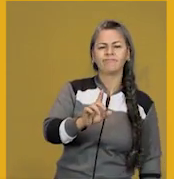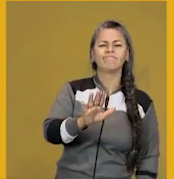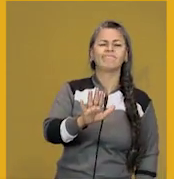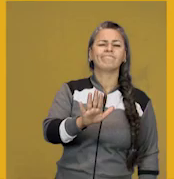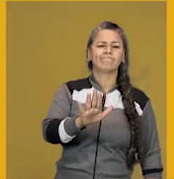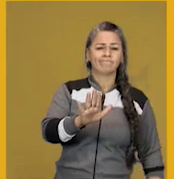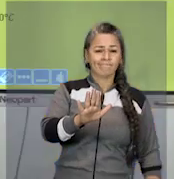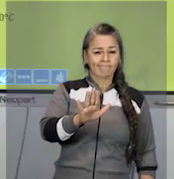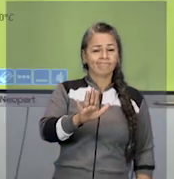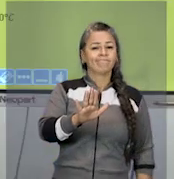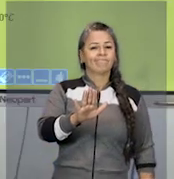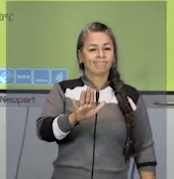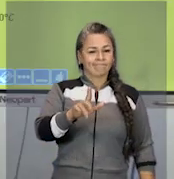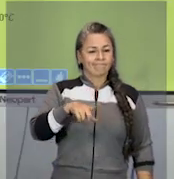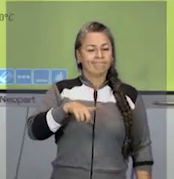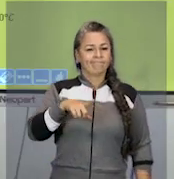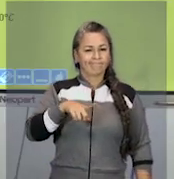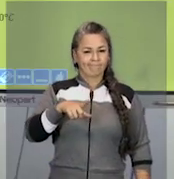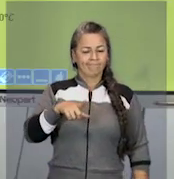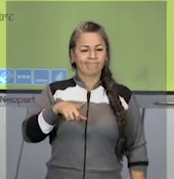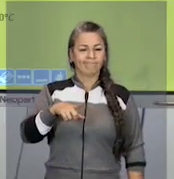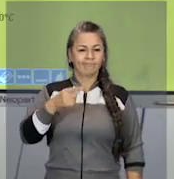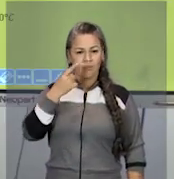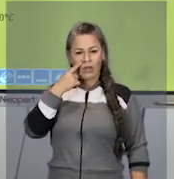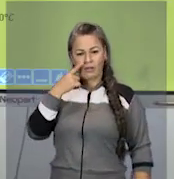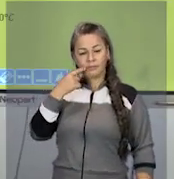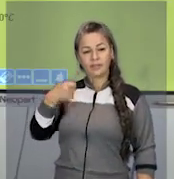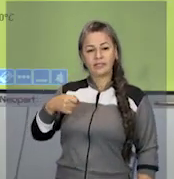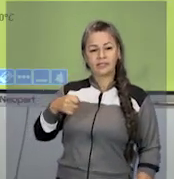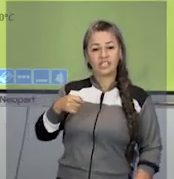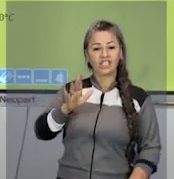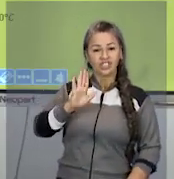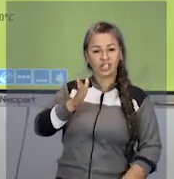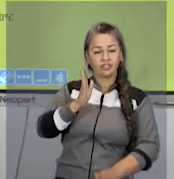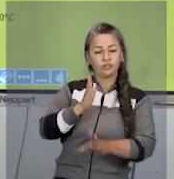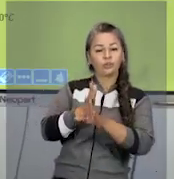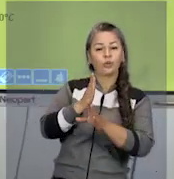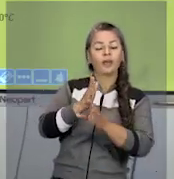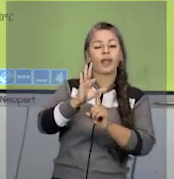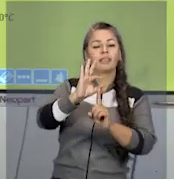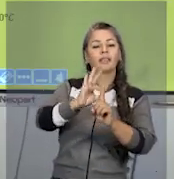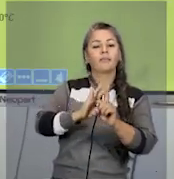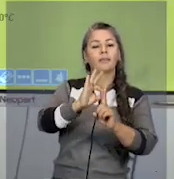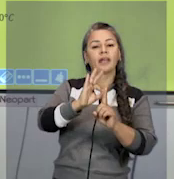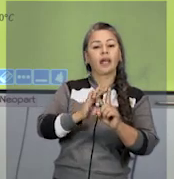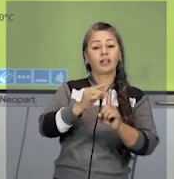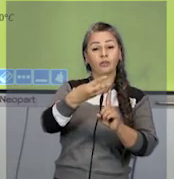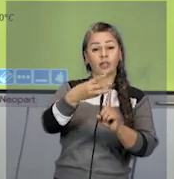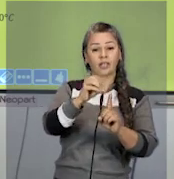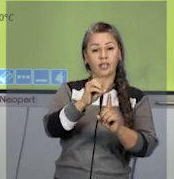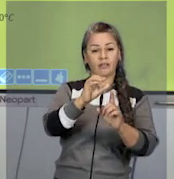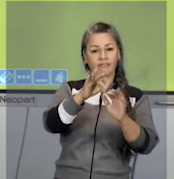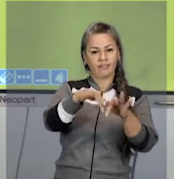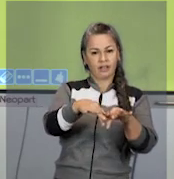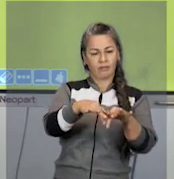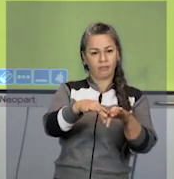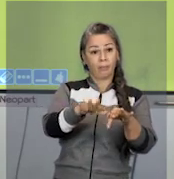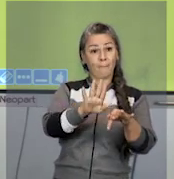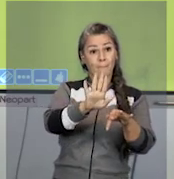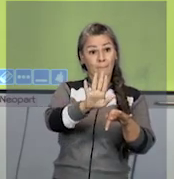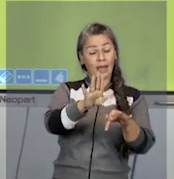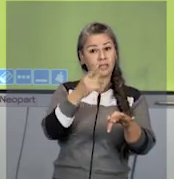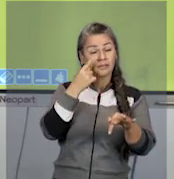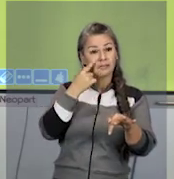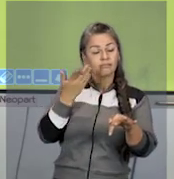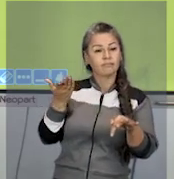vida, grande? Sim. A lógica é a seguinte, você determinou qual foi o valor da temperatura final. Agora, o